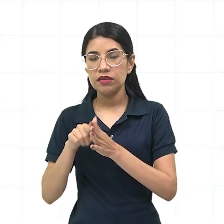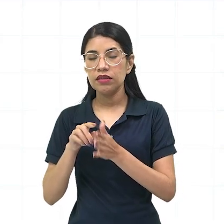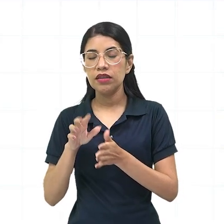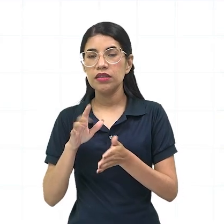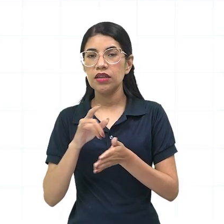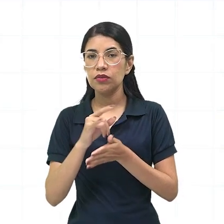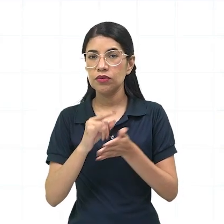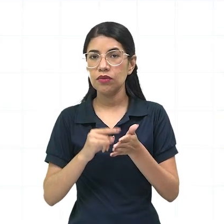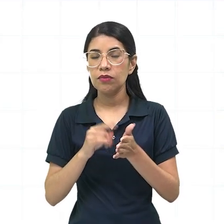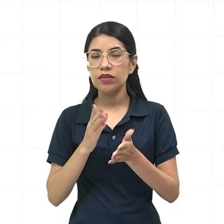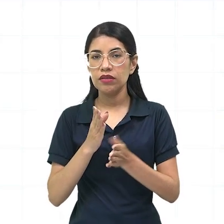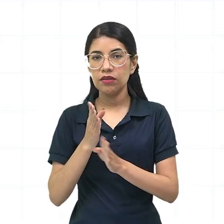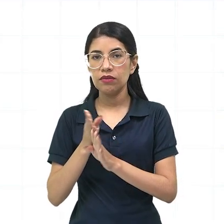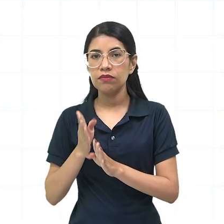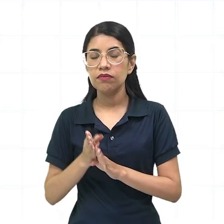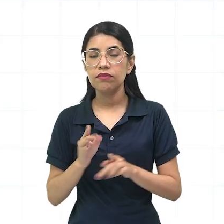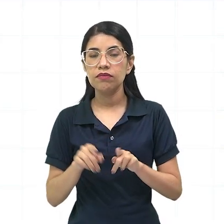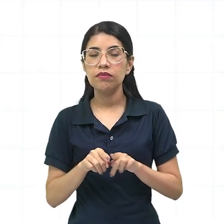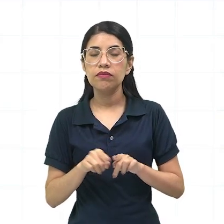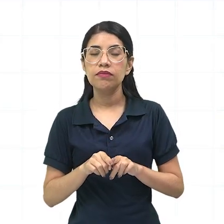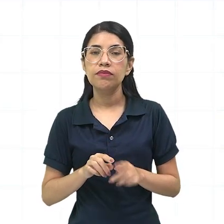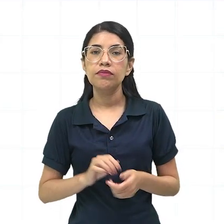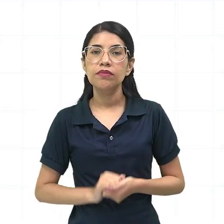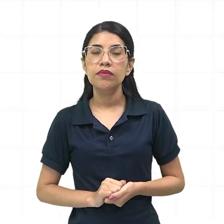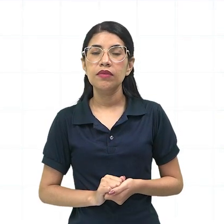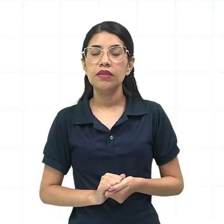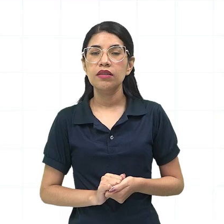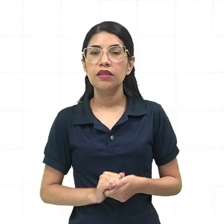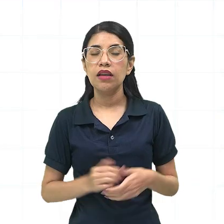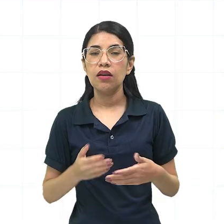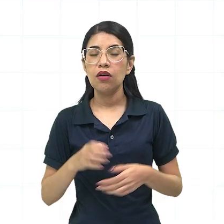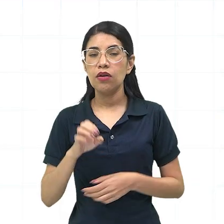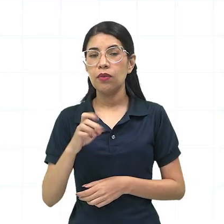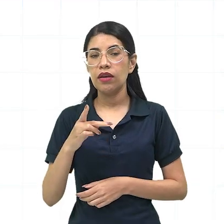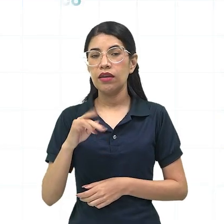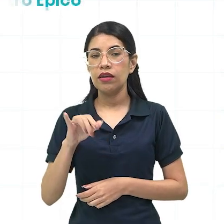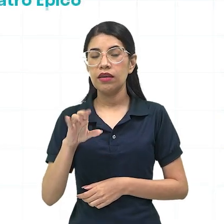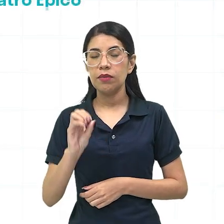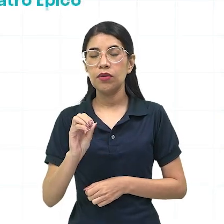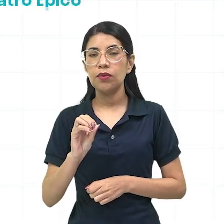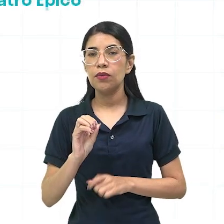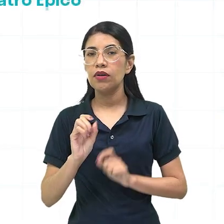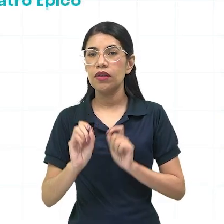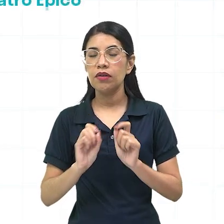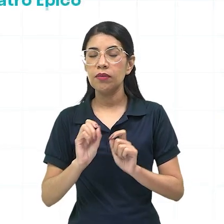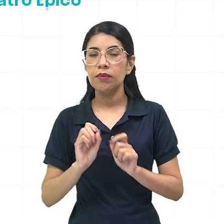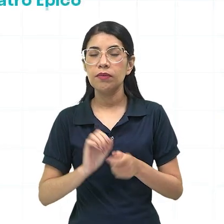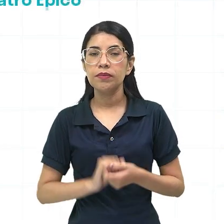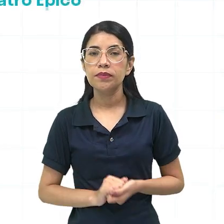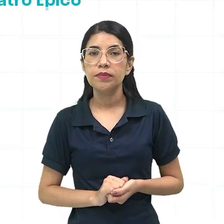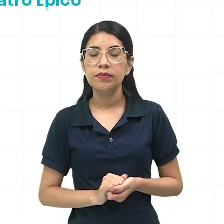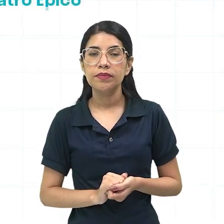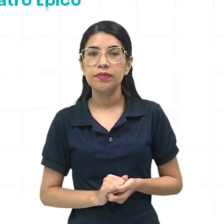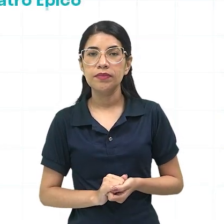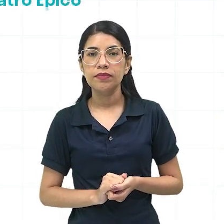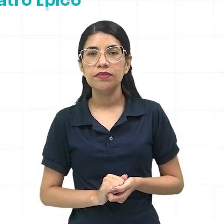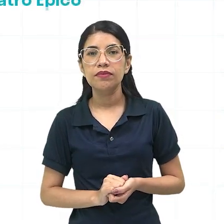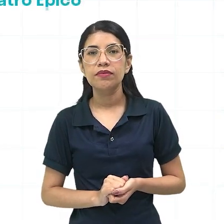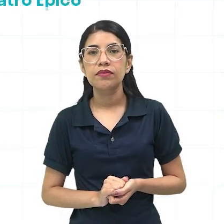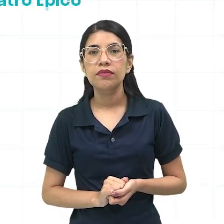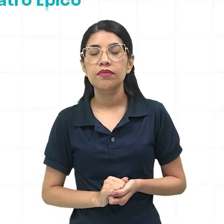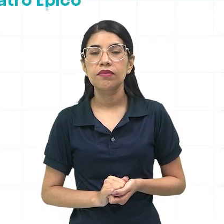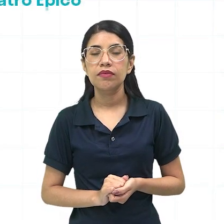claro, vamos trazer aqui essa questão do épico. E quando falamos de épico, nós vamos trazer aqui